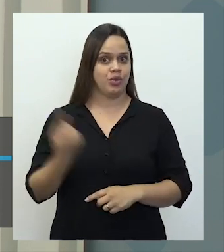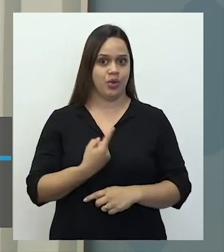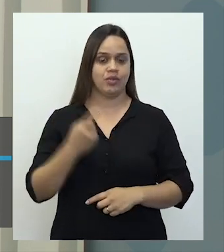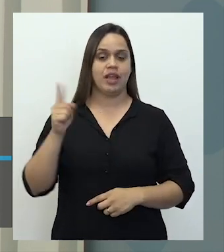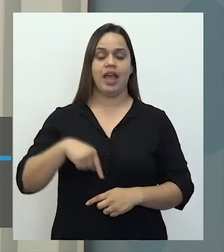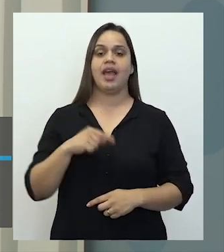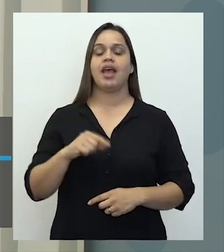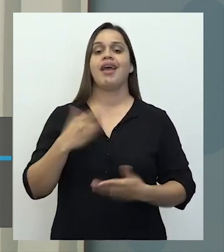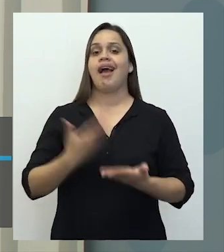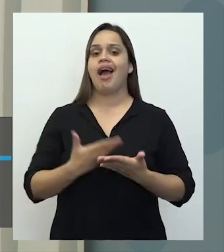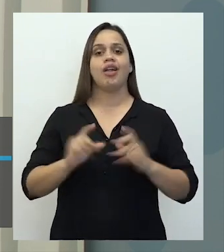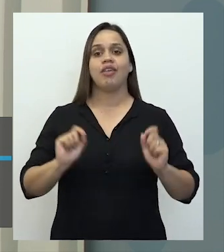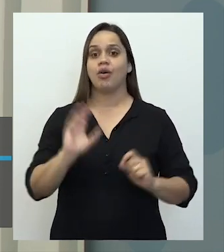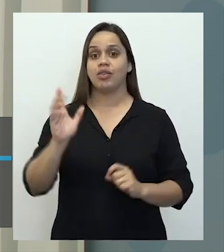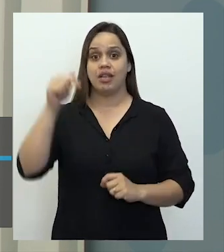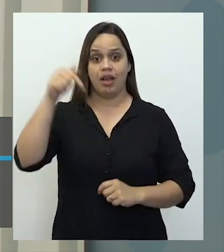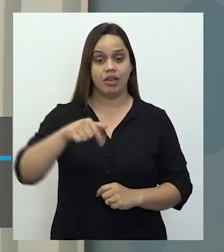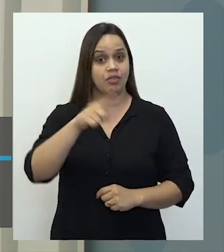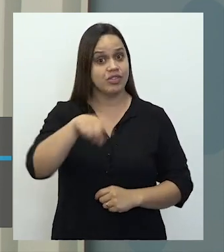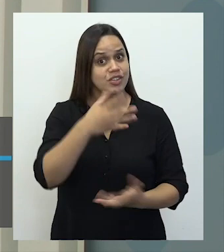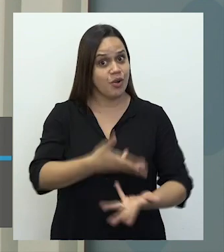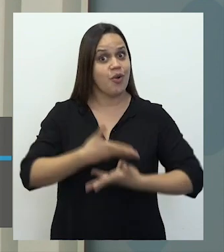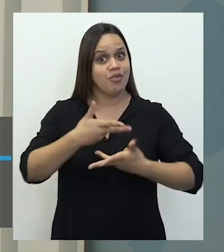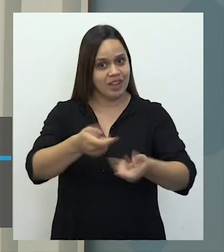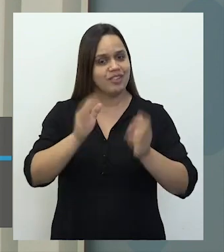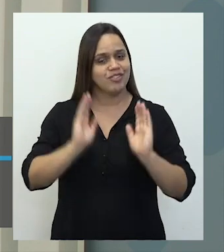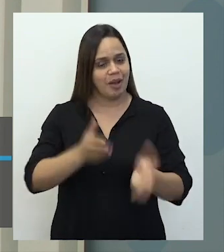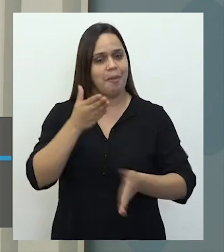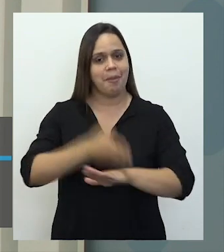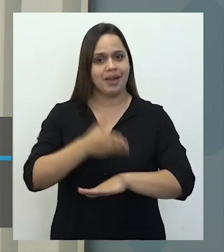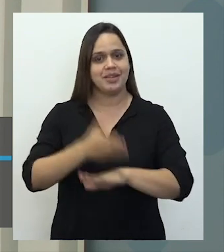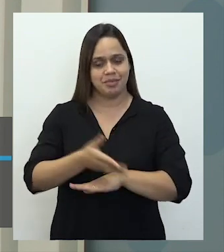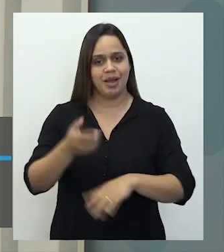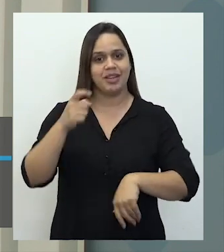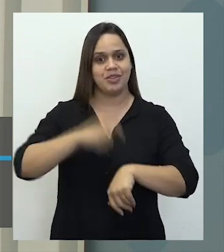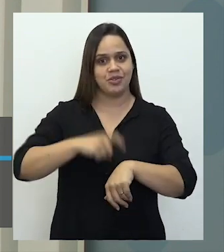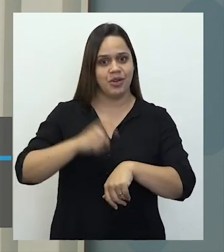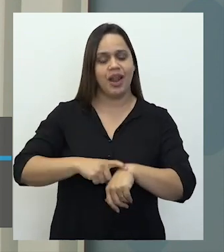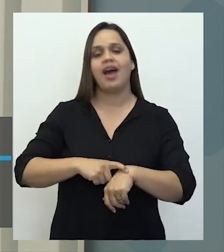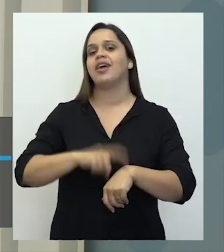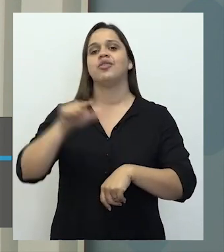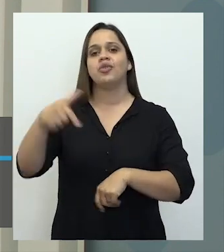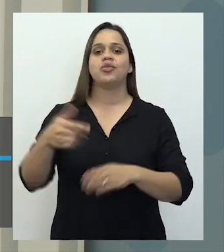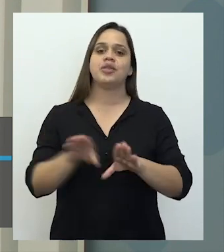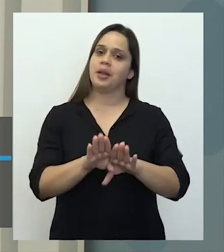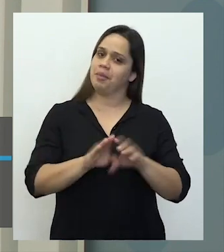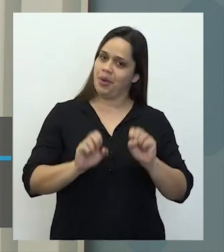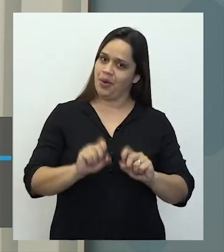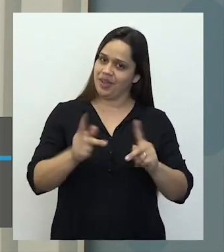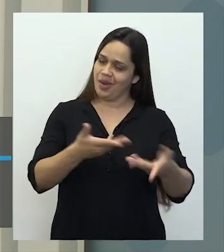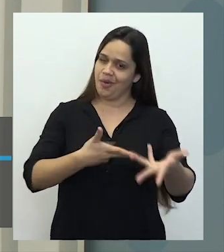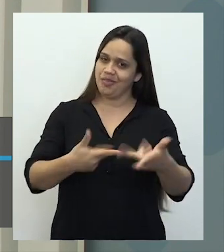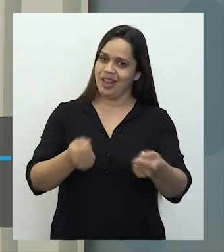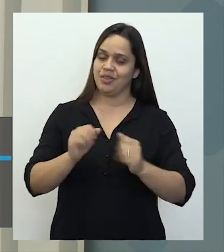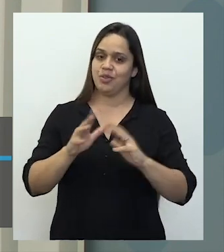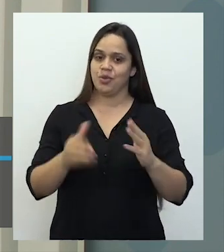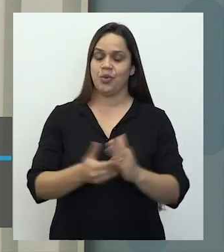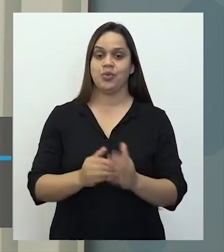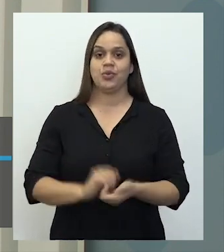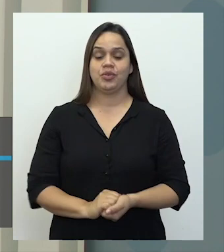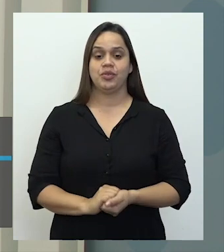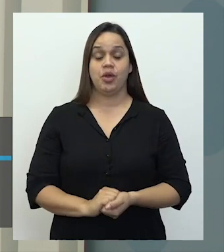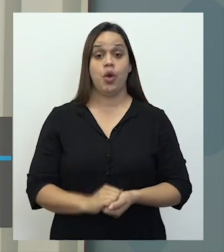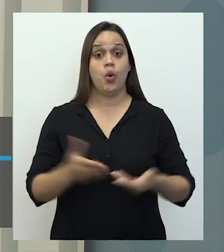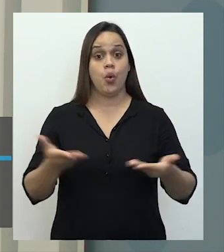aulas que acontecerão aqui e vocês estão convidados a participarem nesse horário, nos outros horários, então estão convidados. Convidados. Hoje